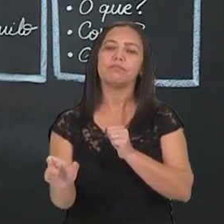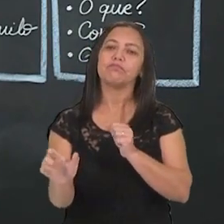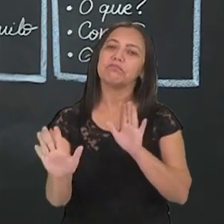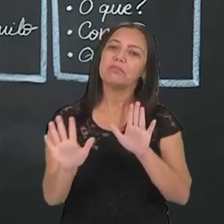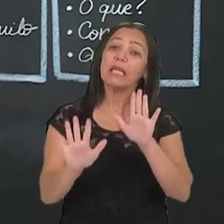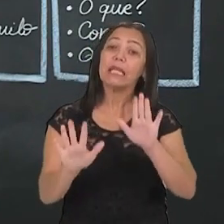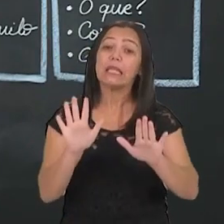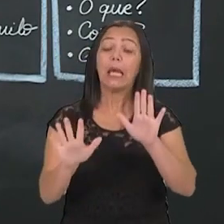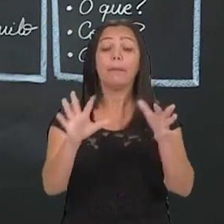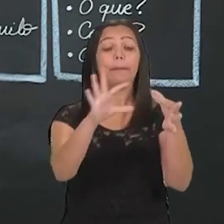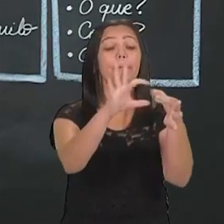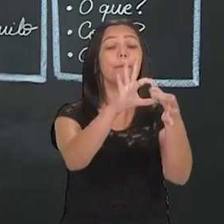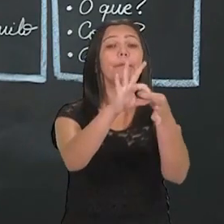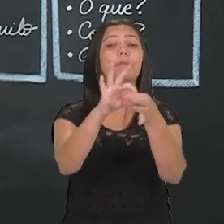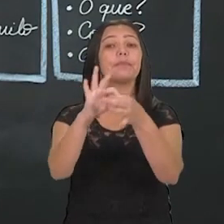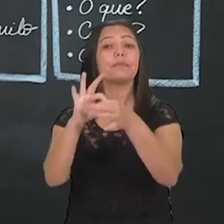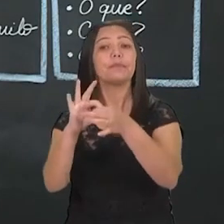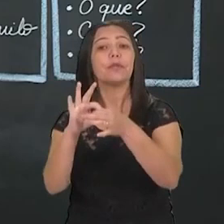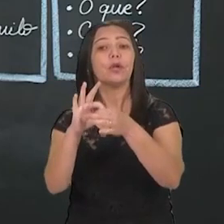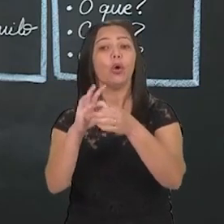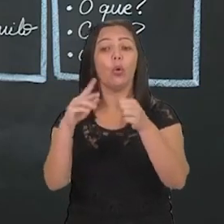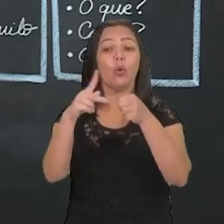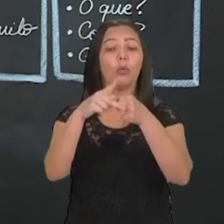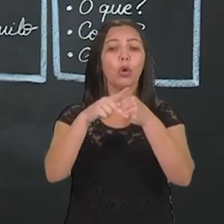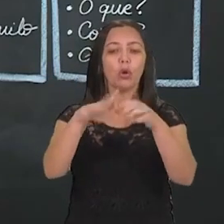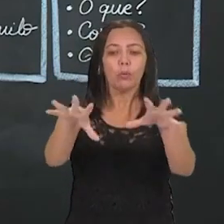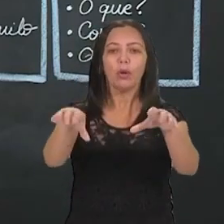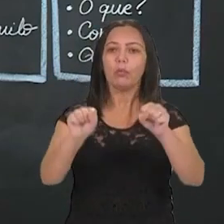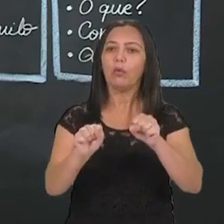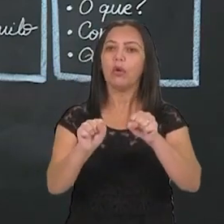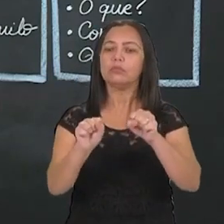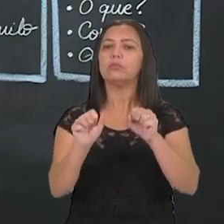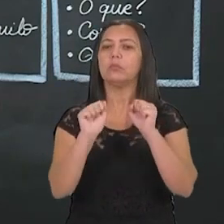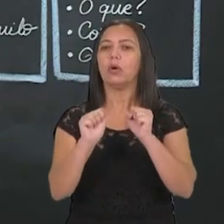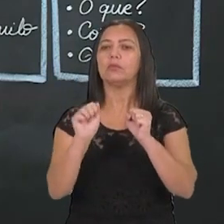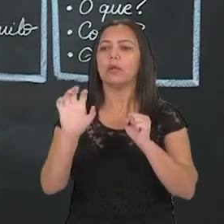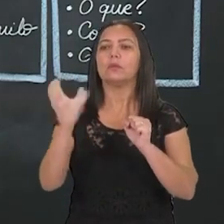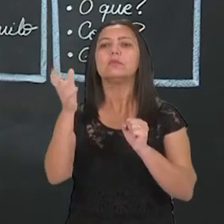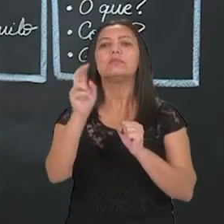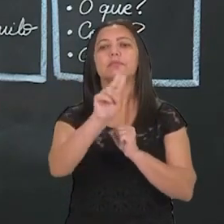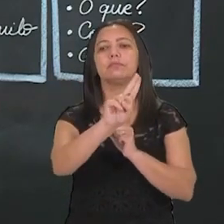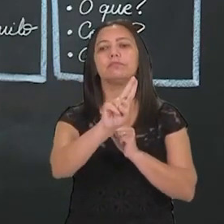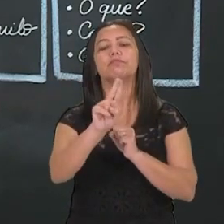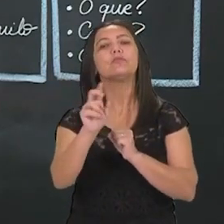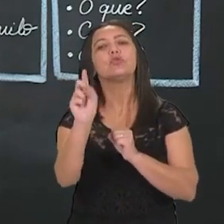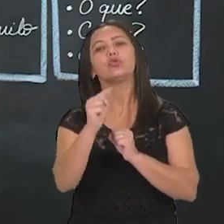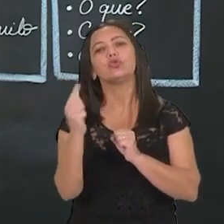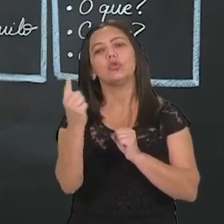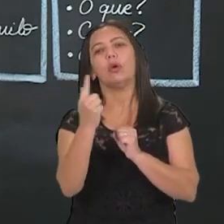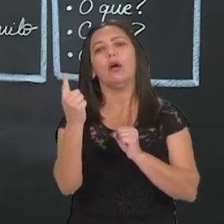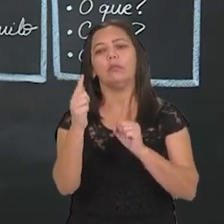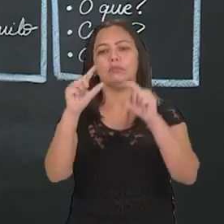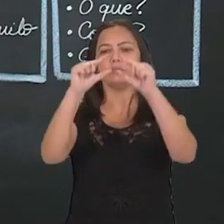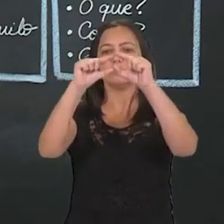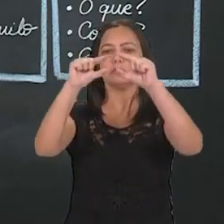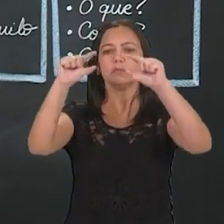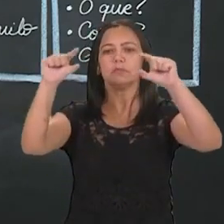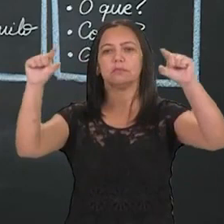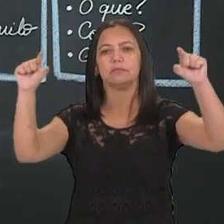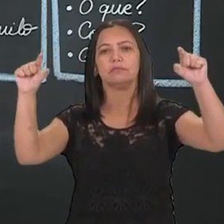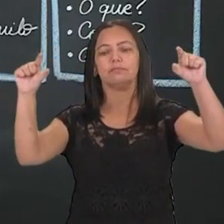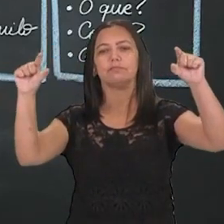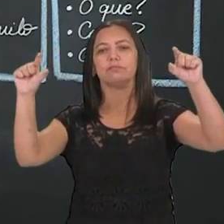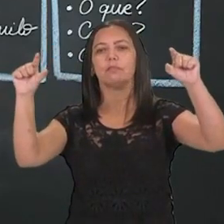alguns casos, a depender do contexto, o possessivo pode vir sozinho, mas ele só vai vir sozinho se ele estiver se referindo a algo que já foi dito anteriormente